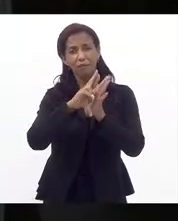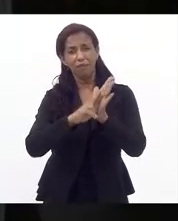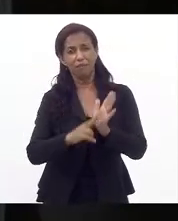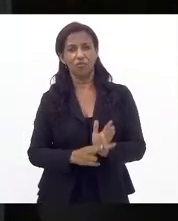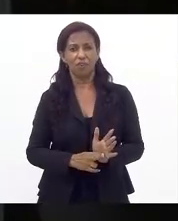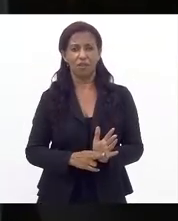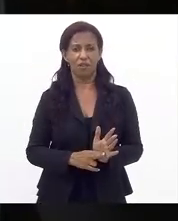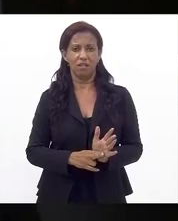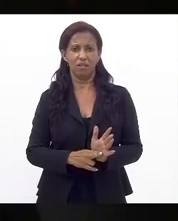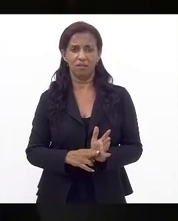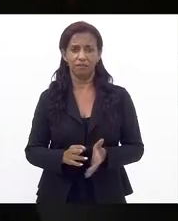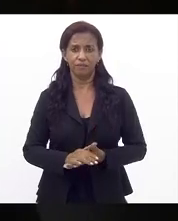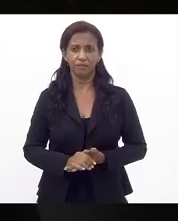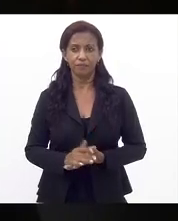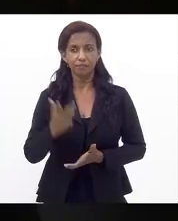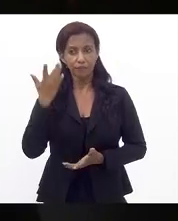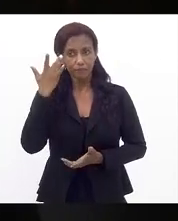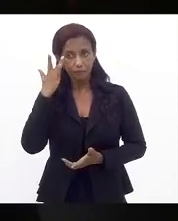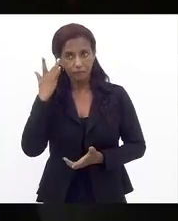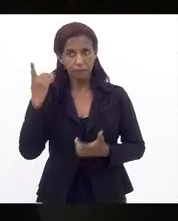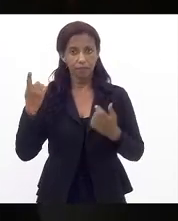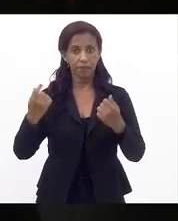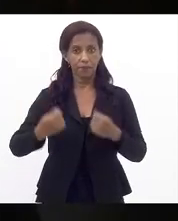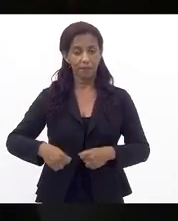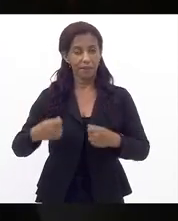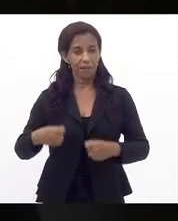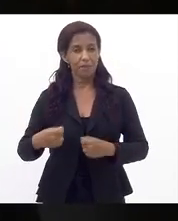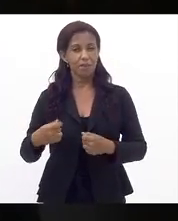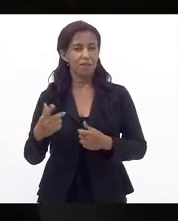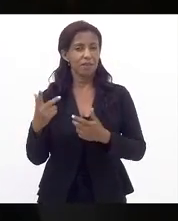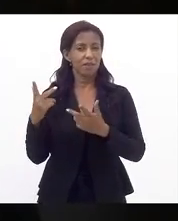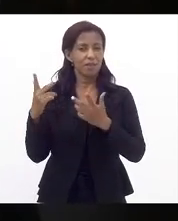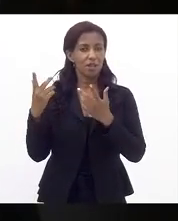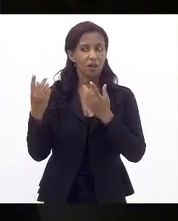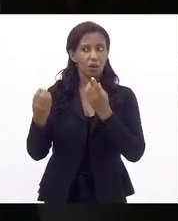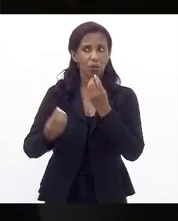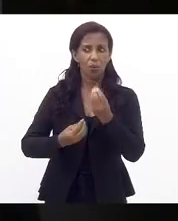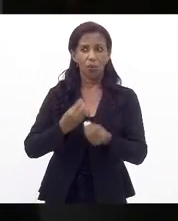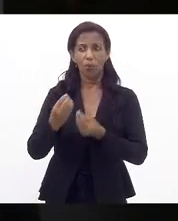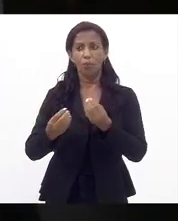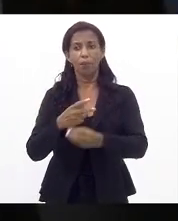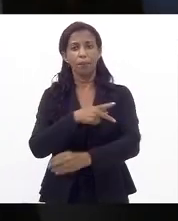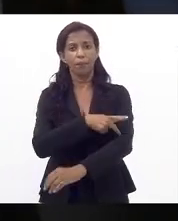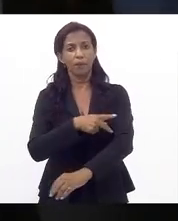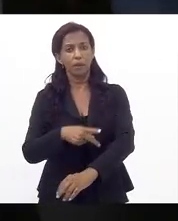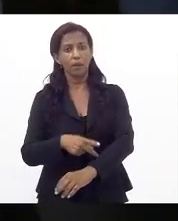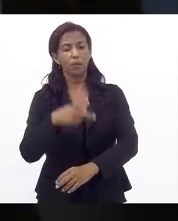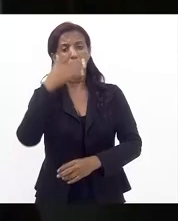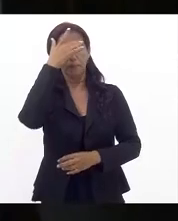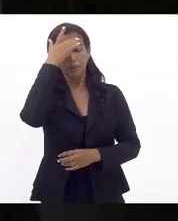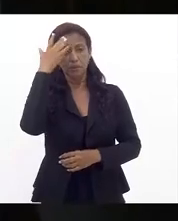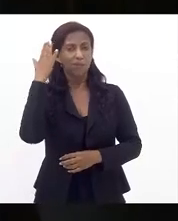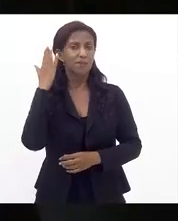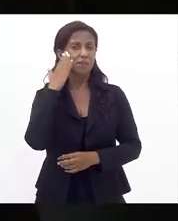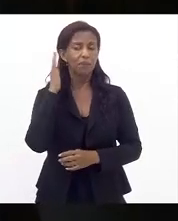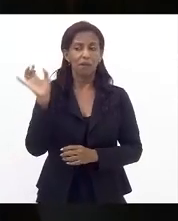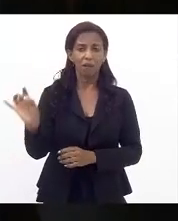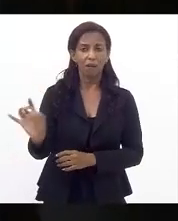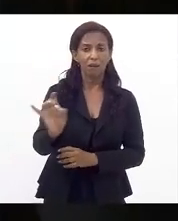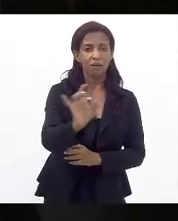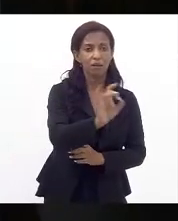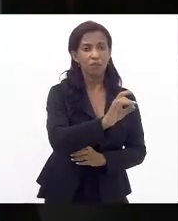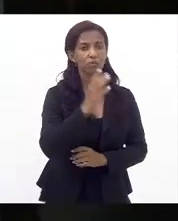muito grande entendeu Sério eu acho que a gente tem que ser pedagógico nem um ponto para cada um saber qual é